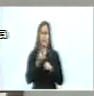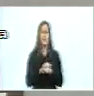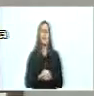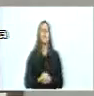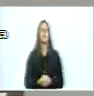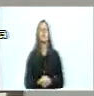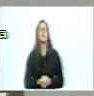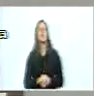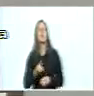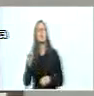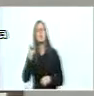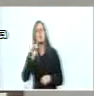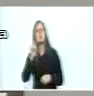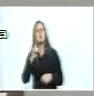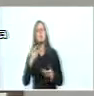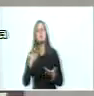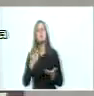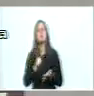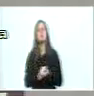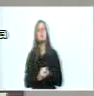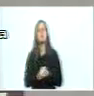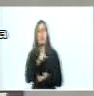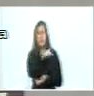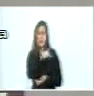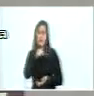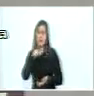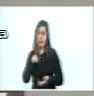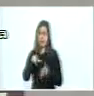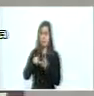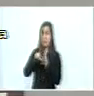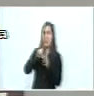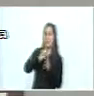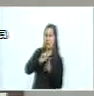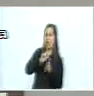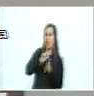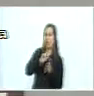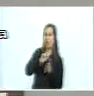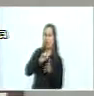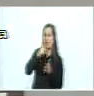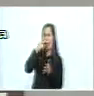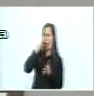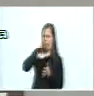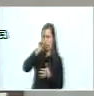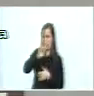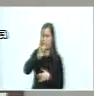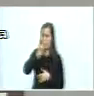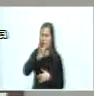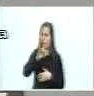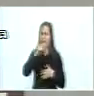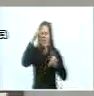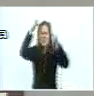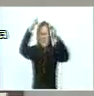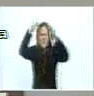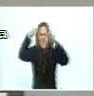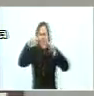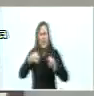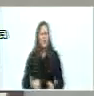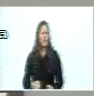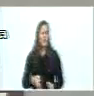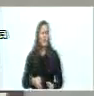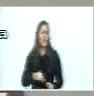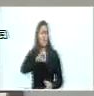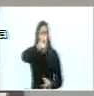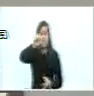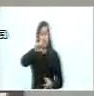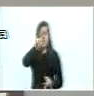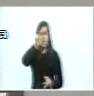não desmerecendo os presidentes anteriores, tenho certeza que o Jeremias vai fazer um trabalho muito bom, um